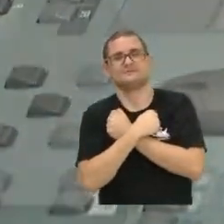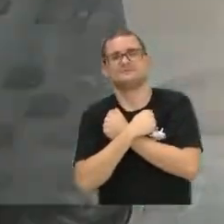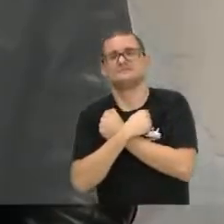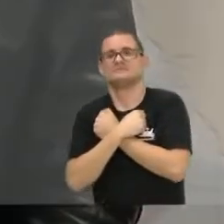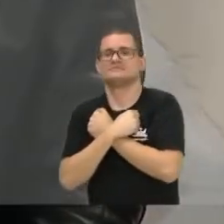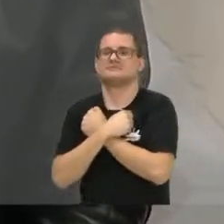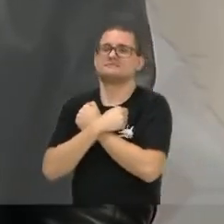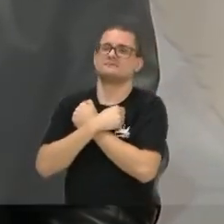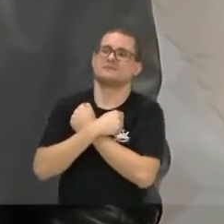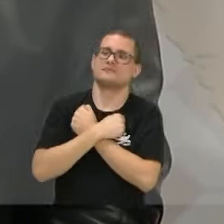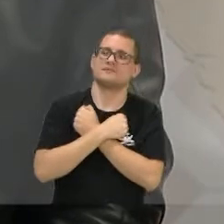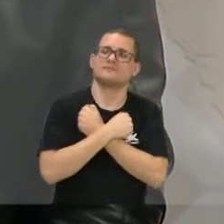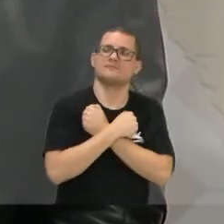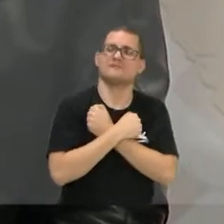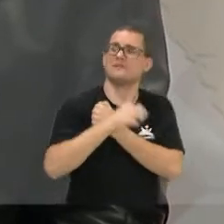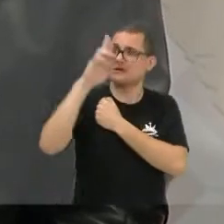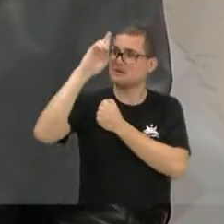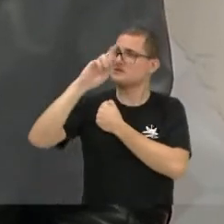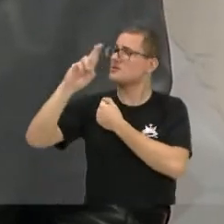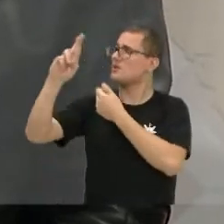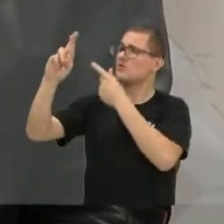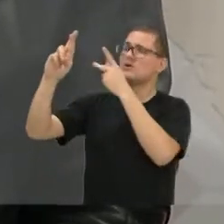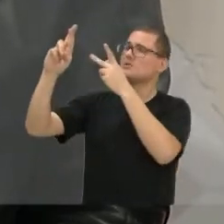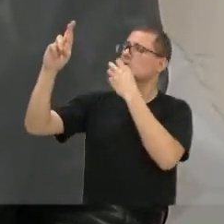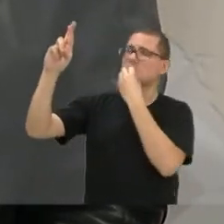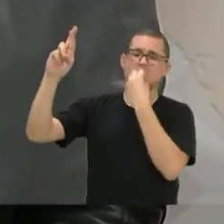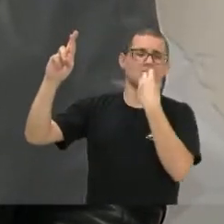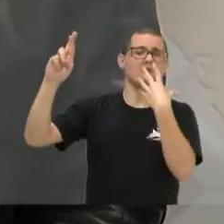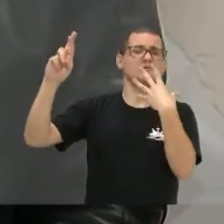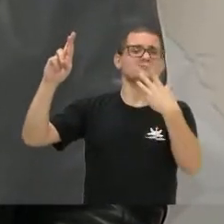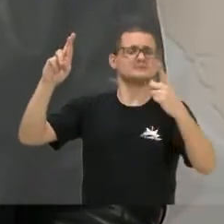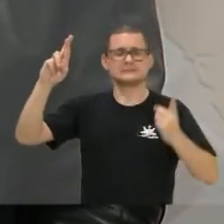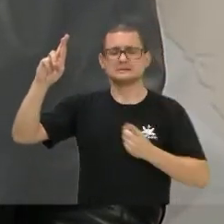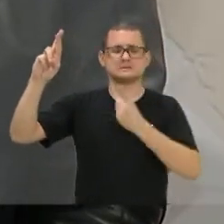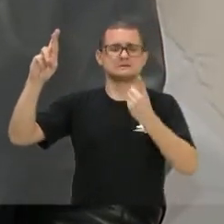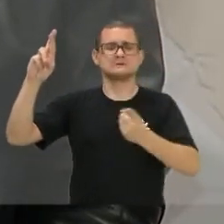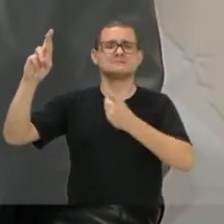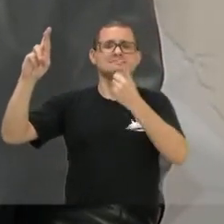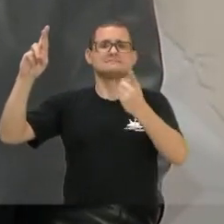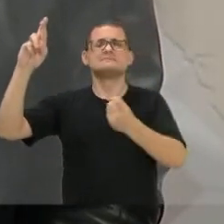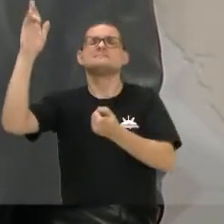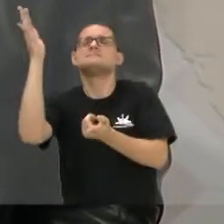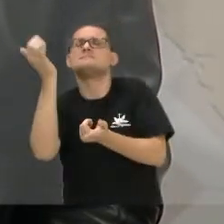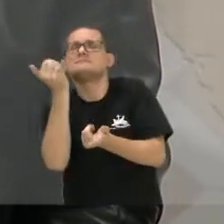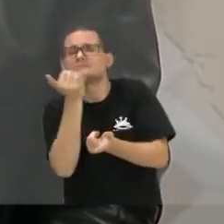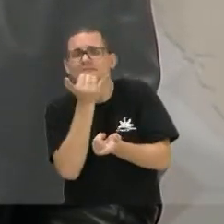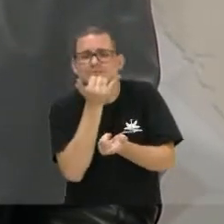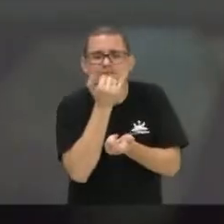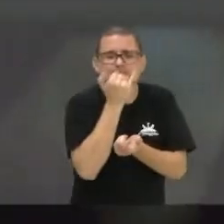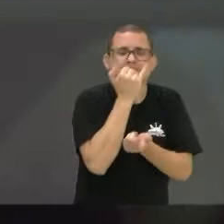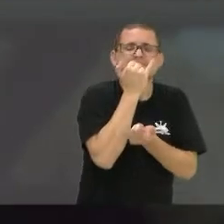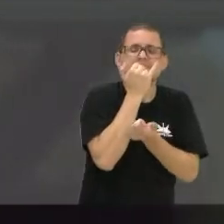e a tua vontade infinita me perdoar